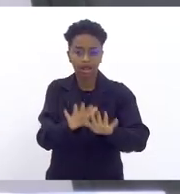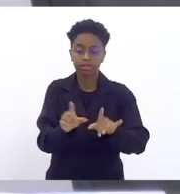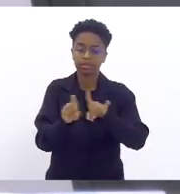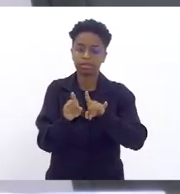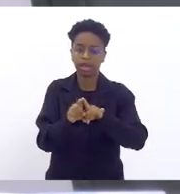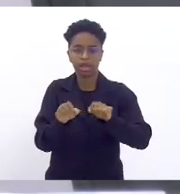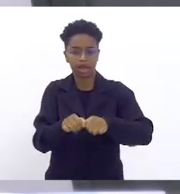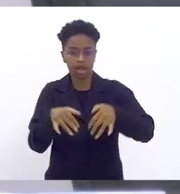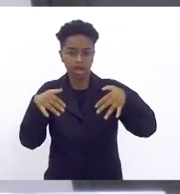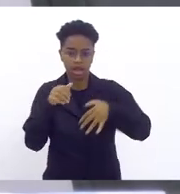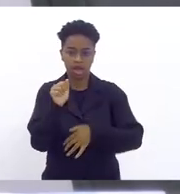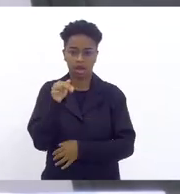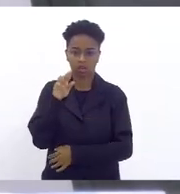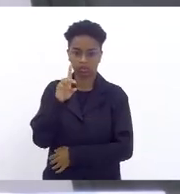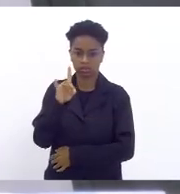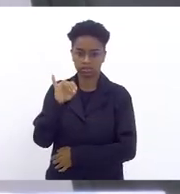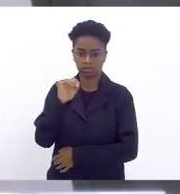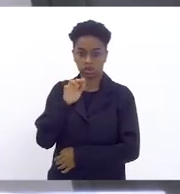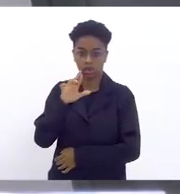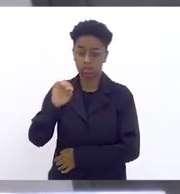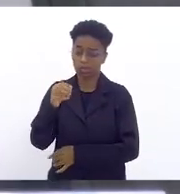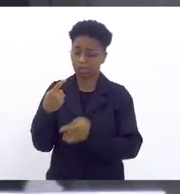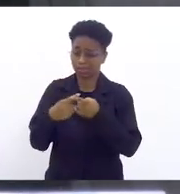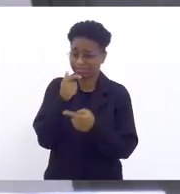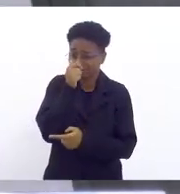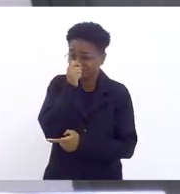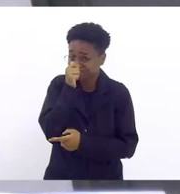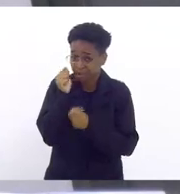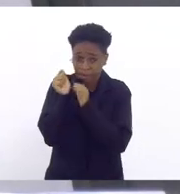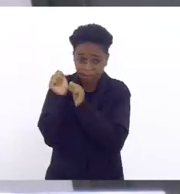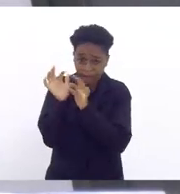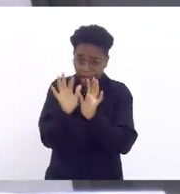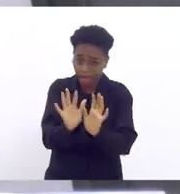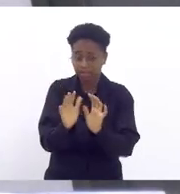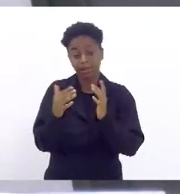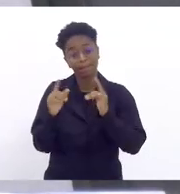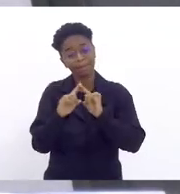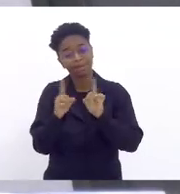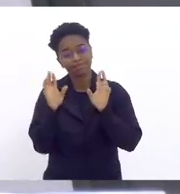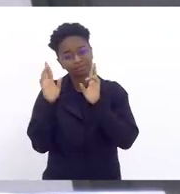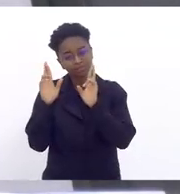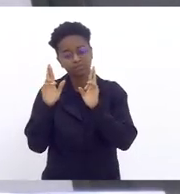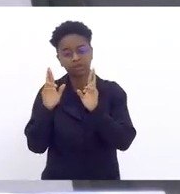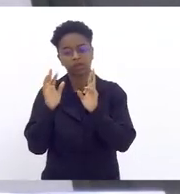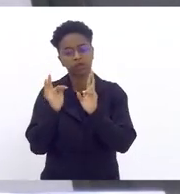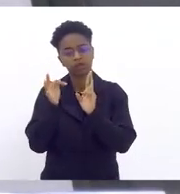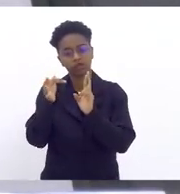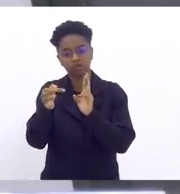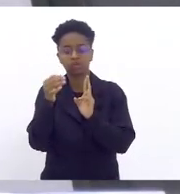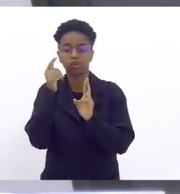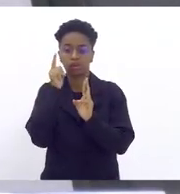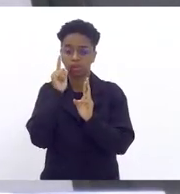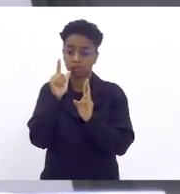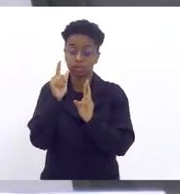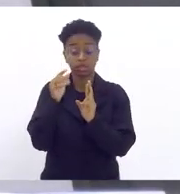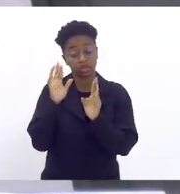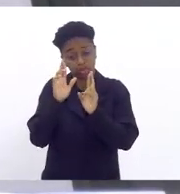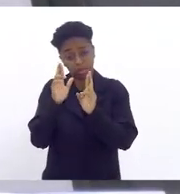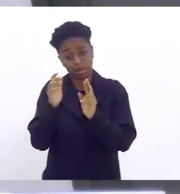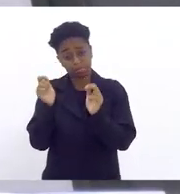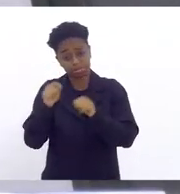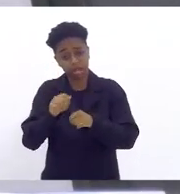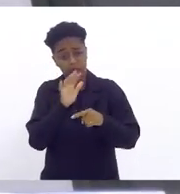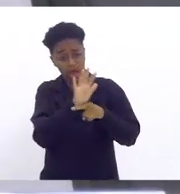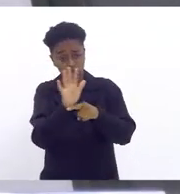auditório né porque ficou lotada com todos Espero que nós possamos ter contribuído com seu